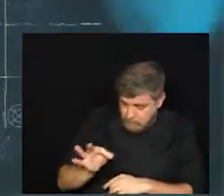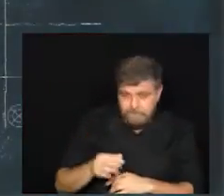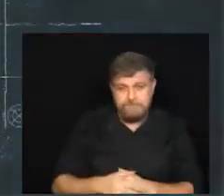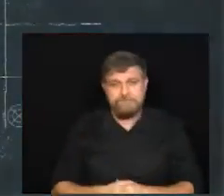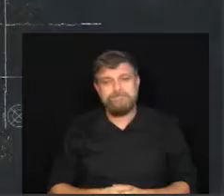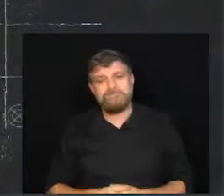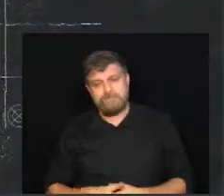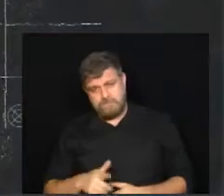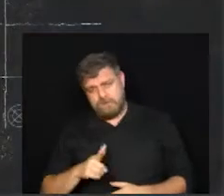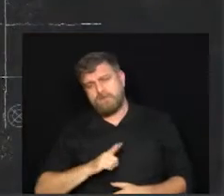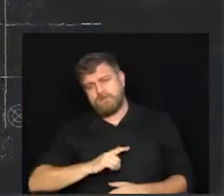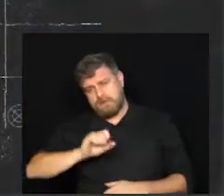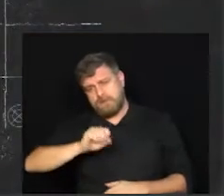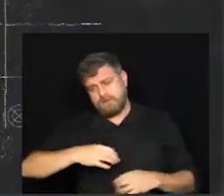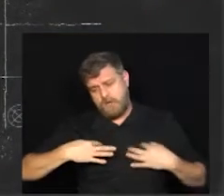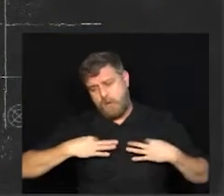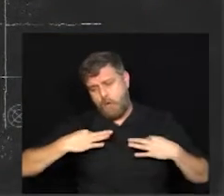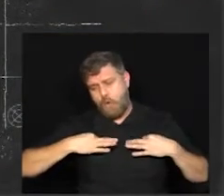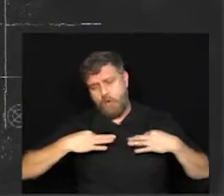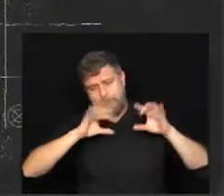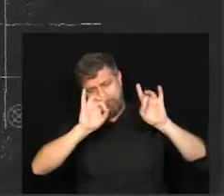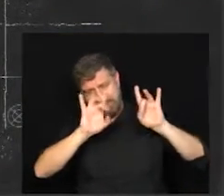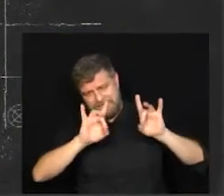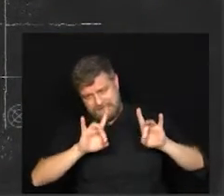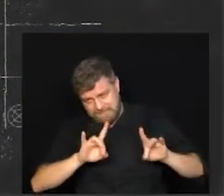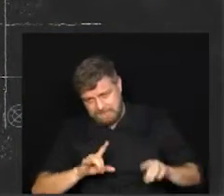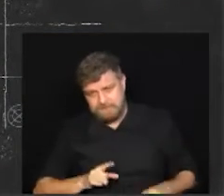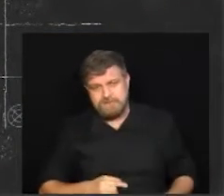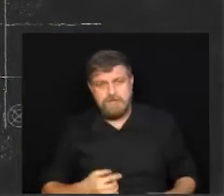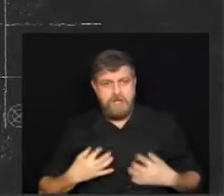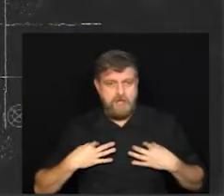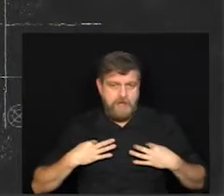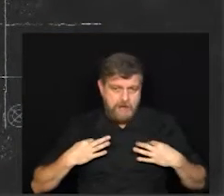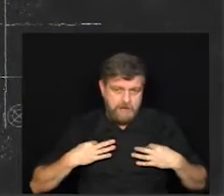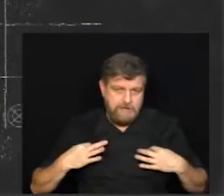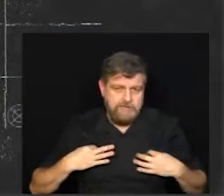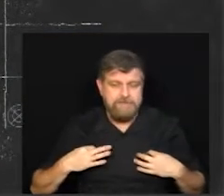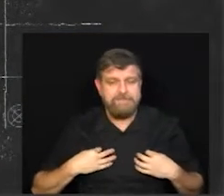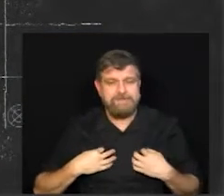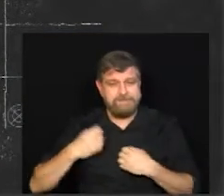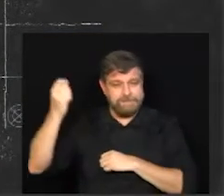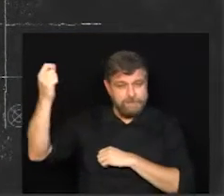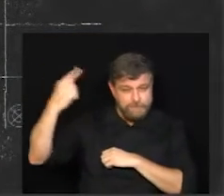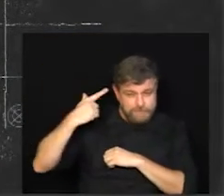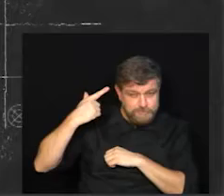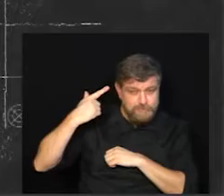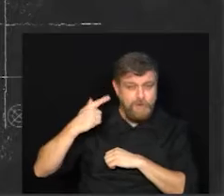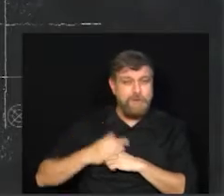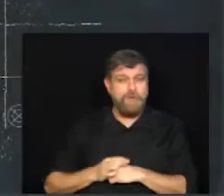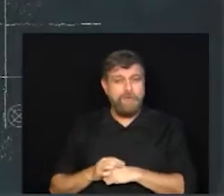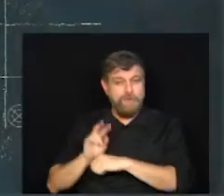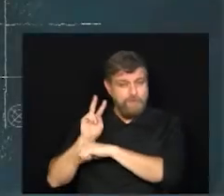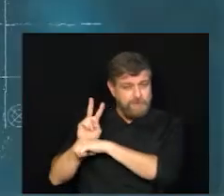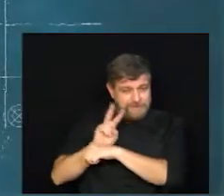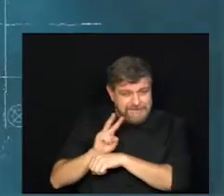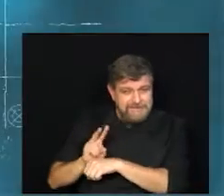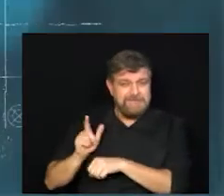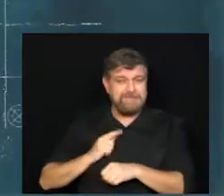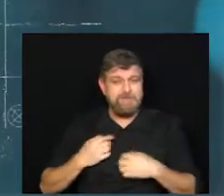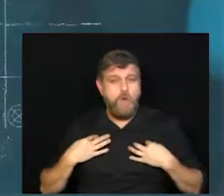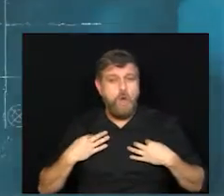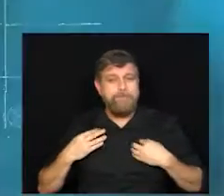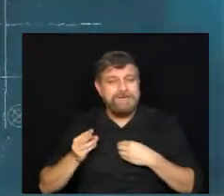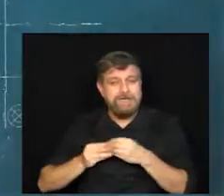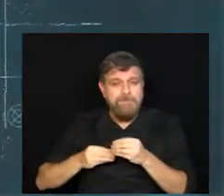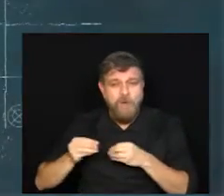Não, tem roupas especiais para velejar, são camisetas UV, roupas de borracha, depende muito de onde